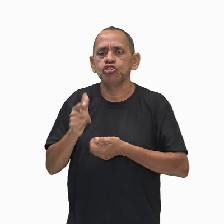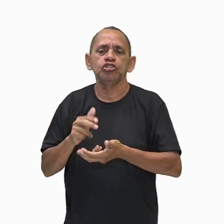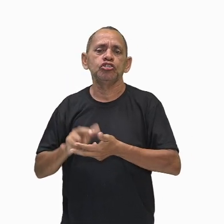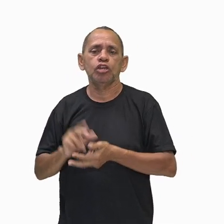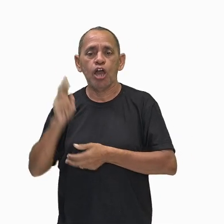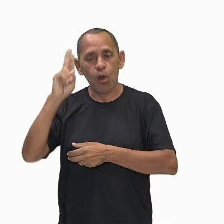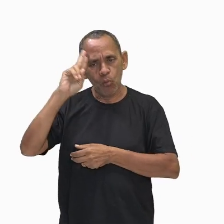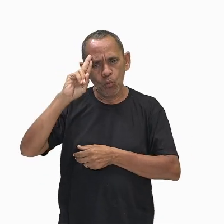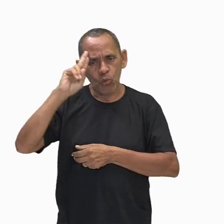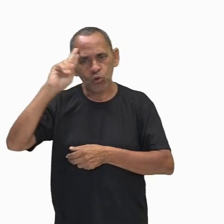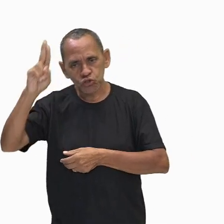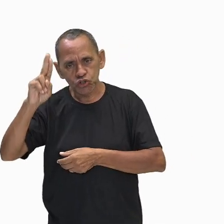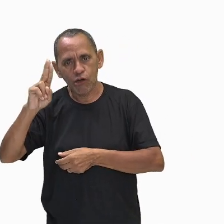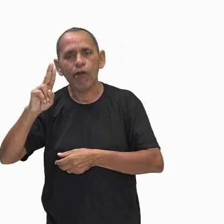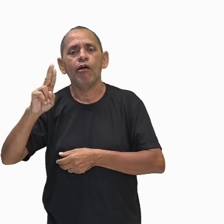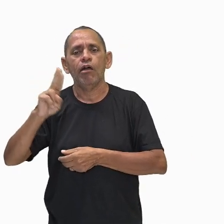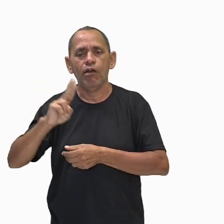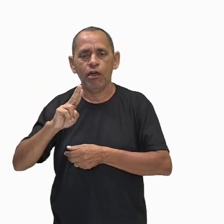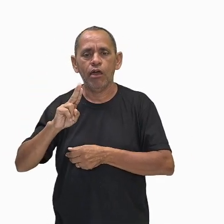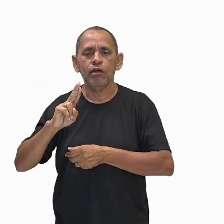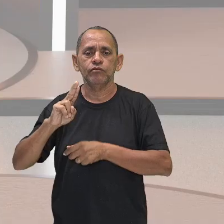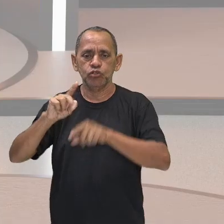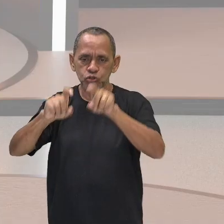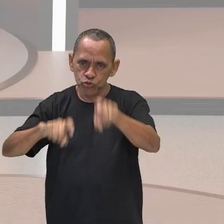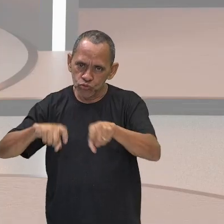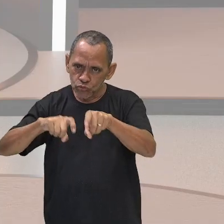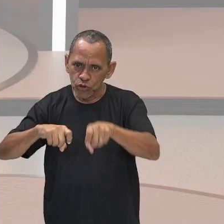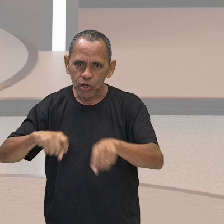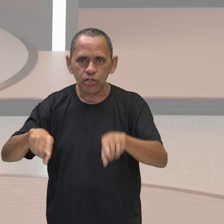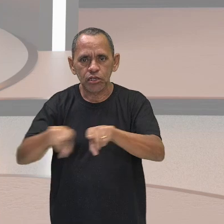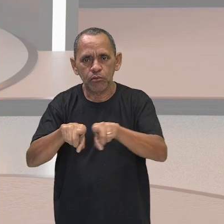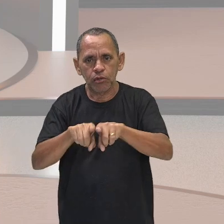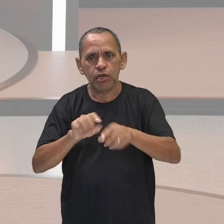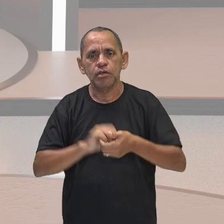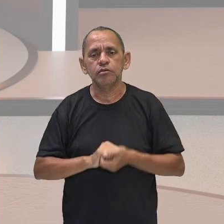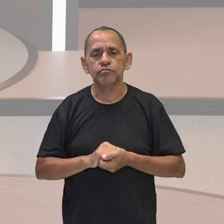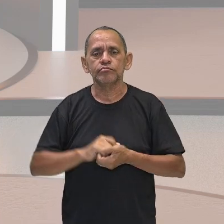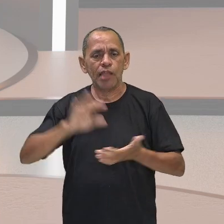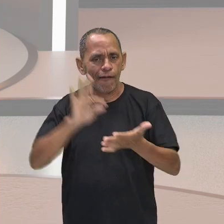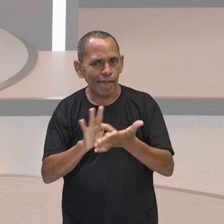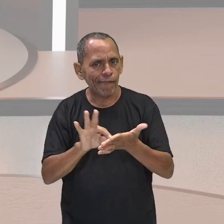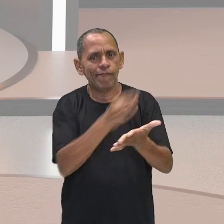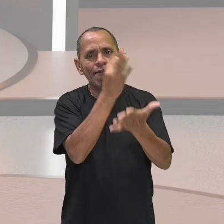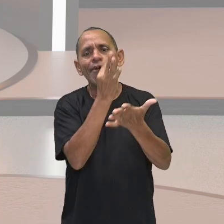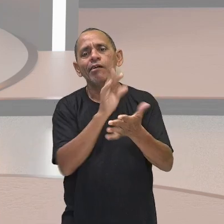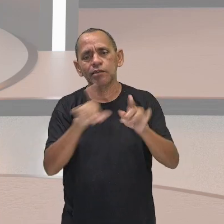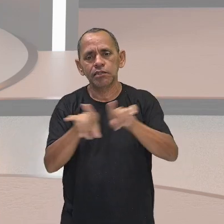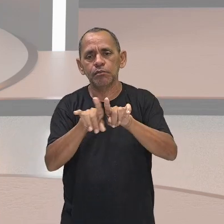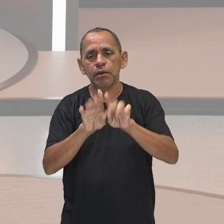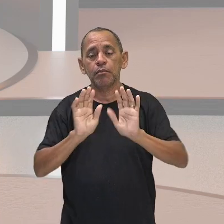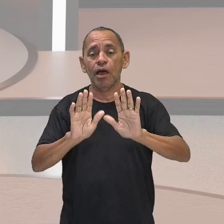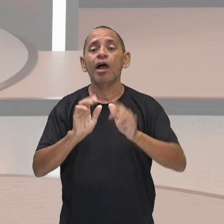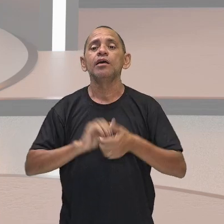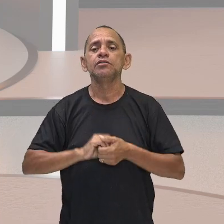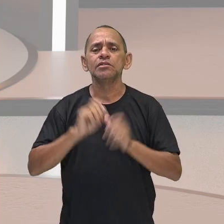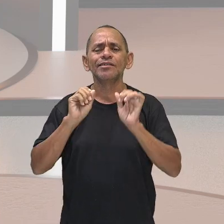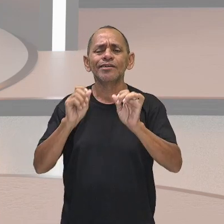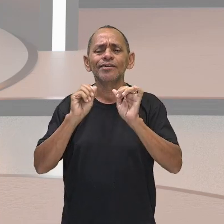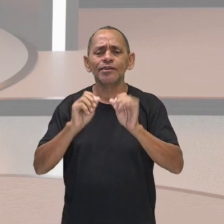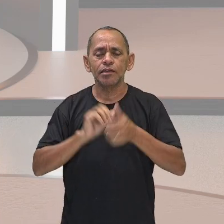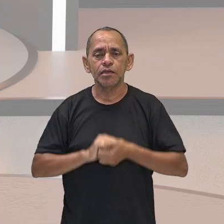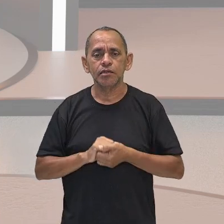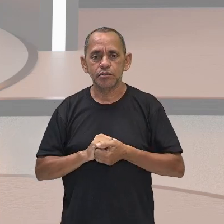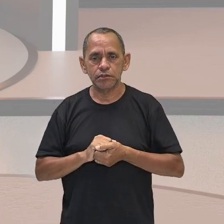tá? Então, a Lei Áurea, ela foi muito bonita, ela foi assinada aí pela princesa Isabel, mas quem ficou aí,